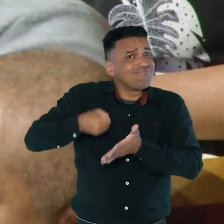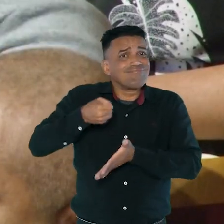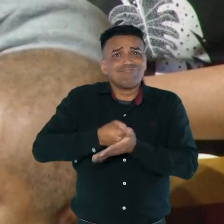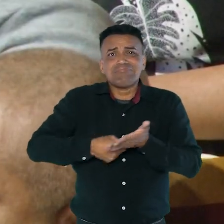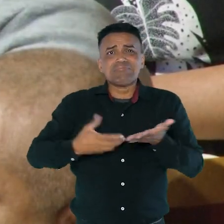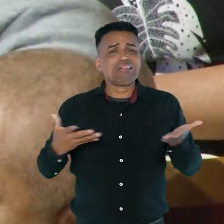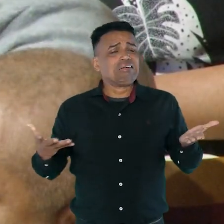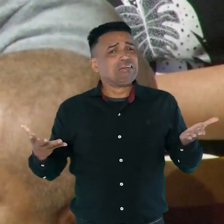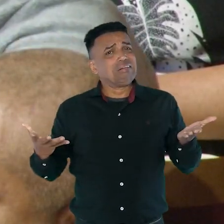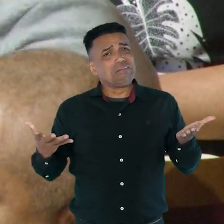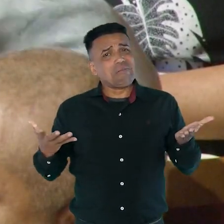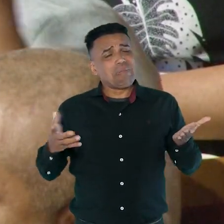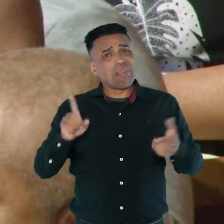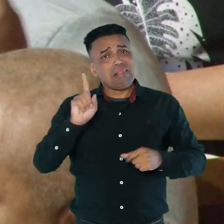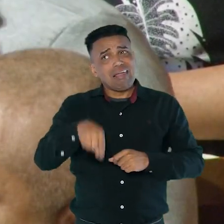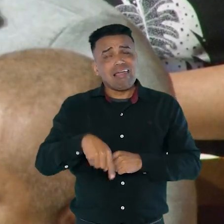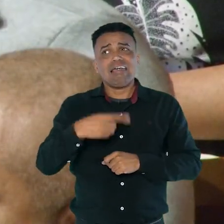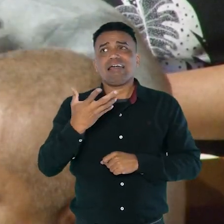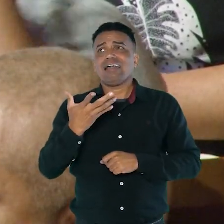coisa,